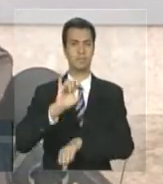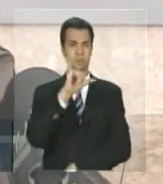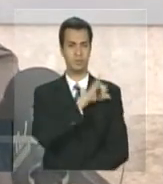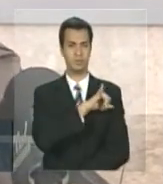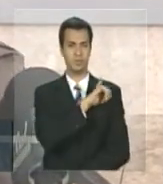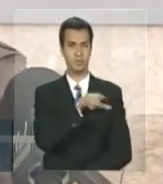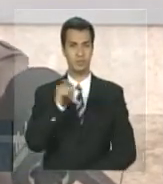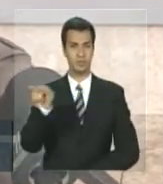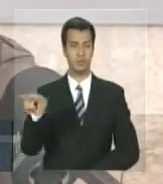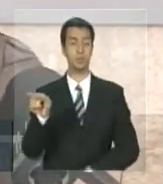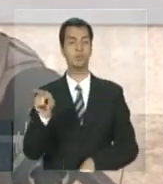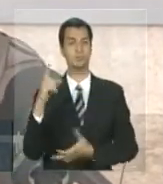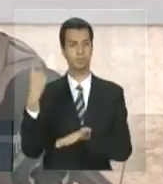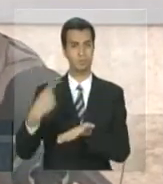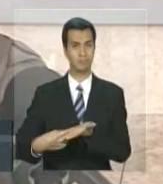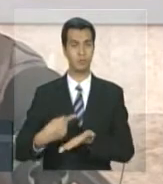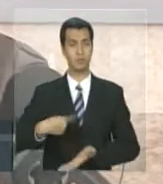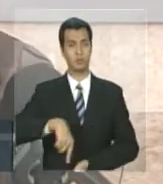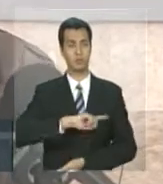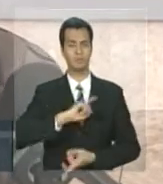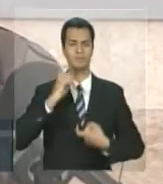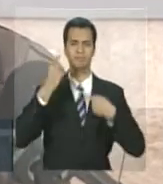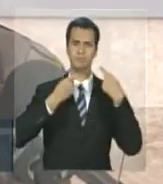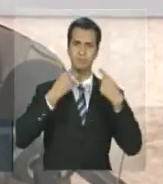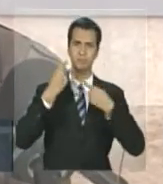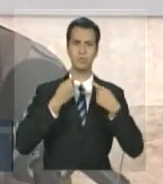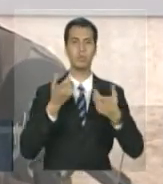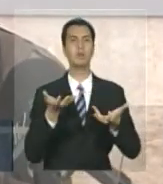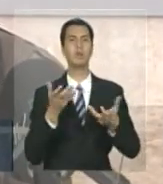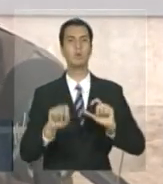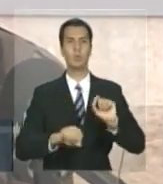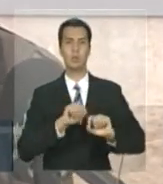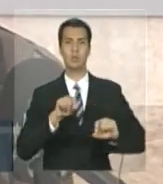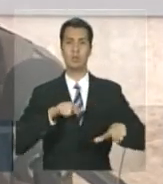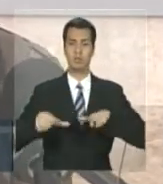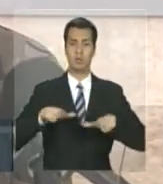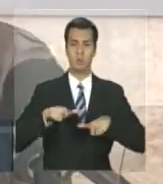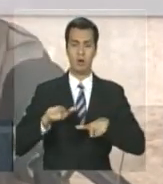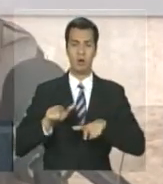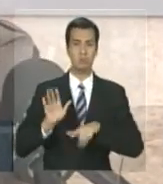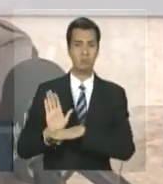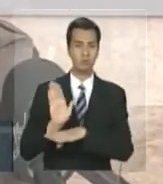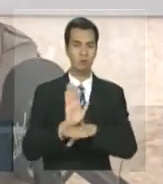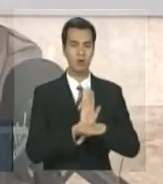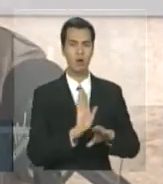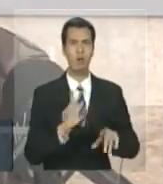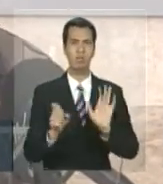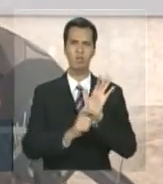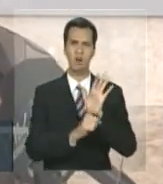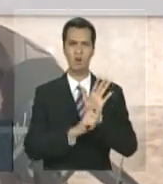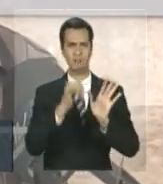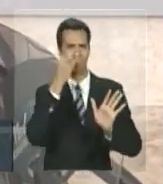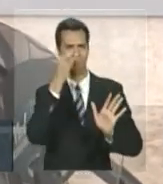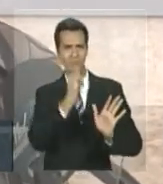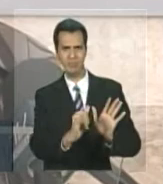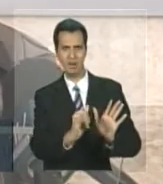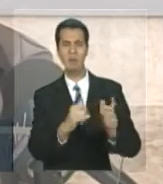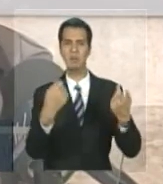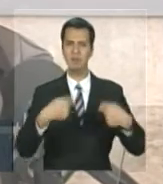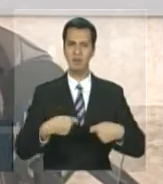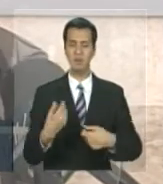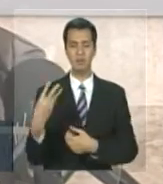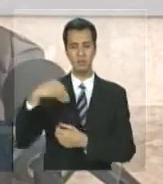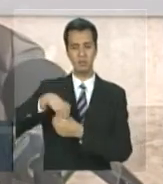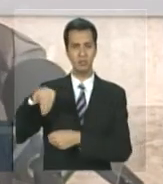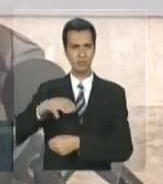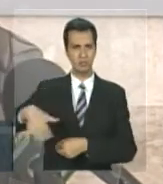ministro da Saúde. Existe toda uma preocupação para que as ações envolvendo crack e drogas não sejam somente na área de segurança pública,